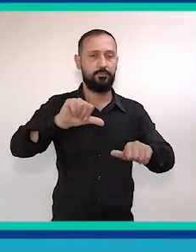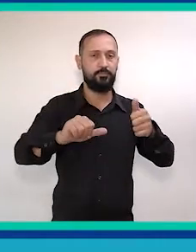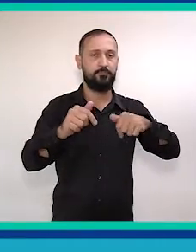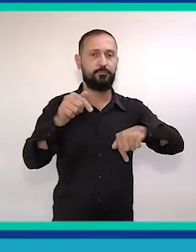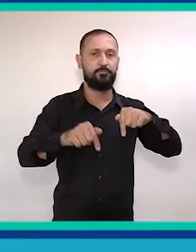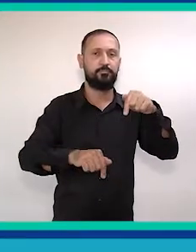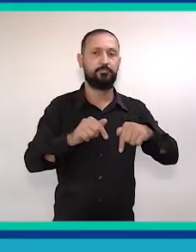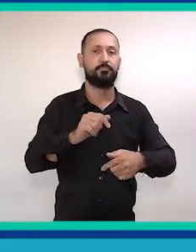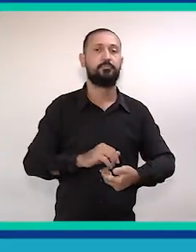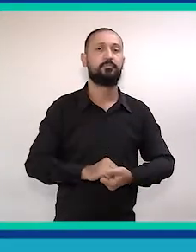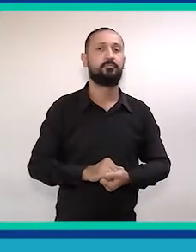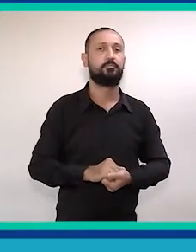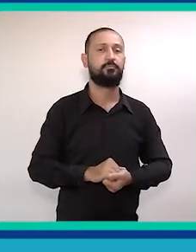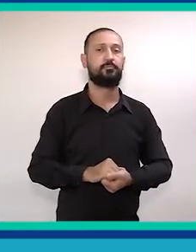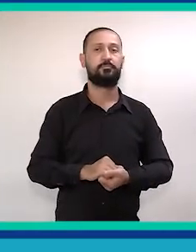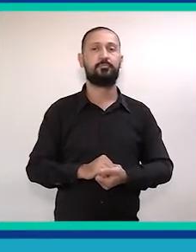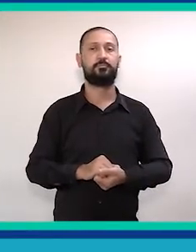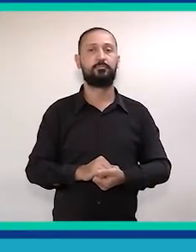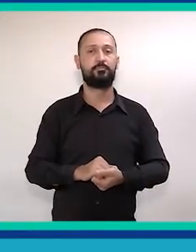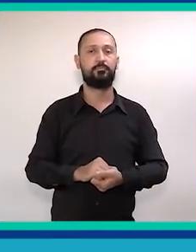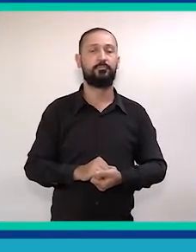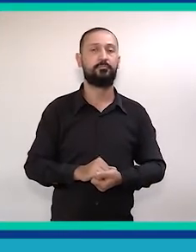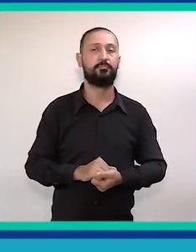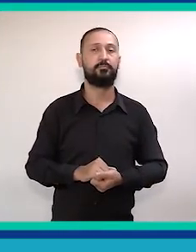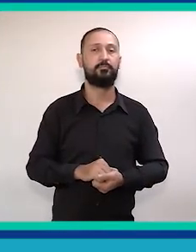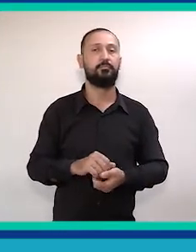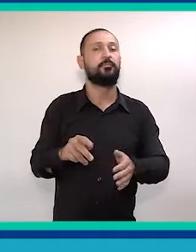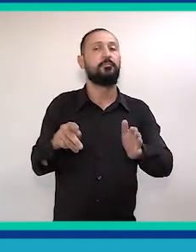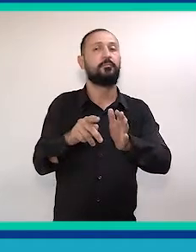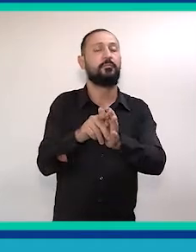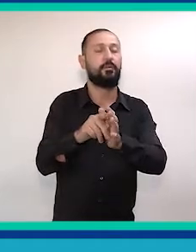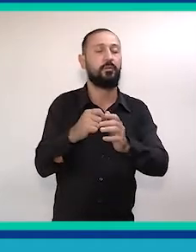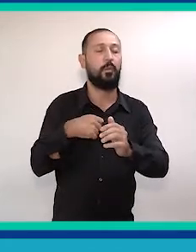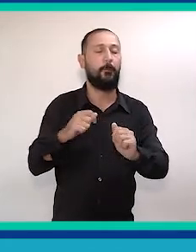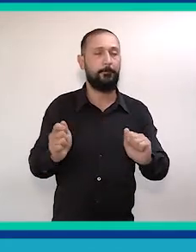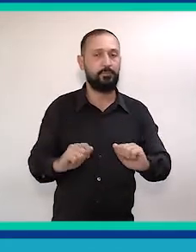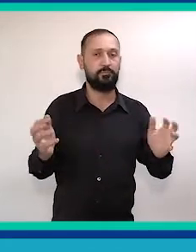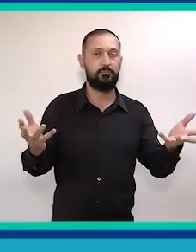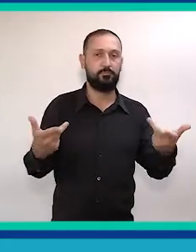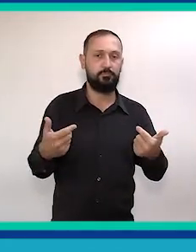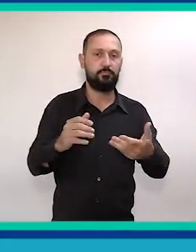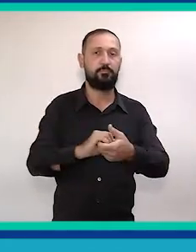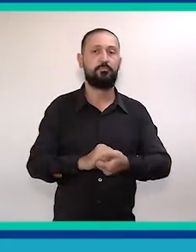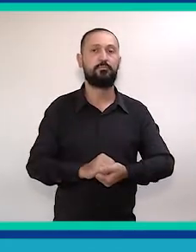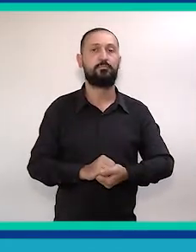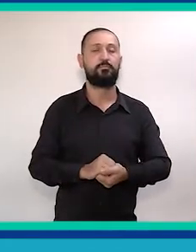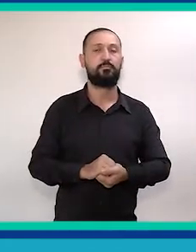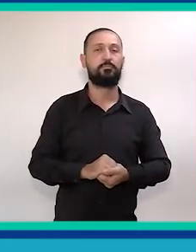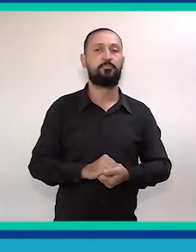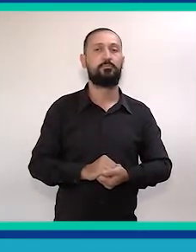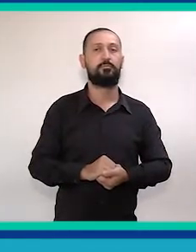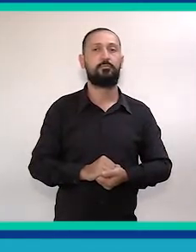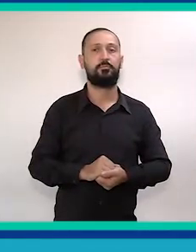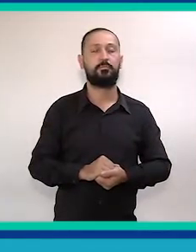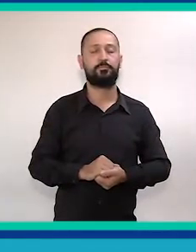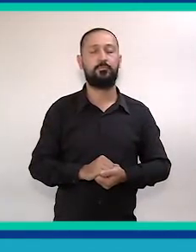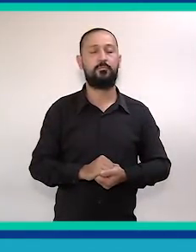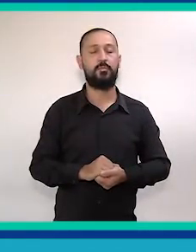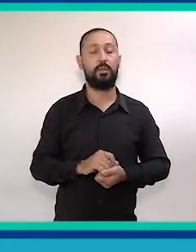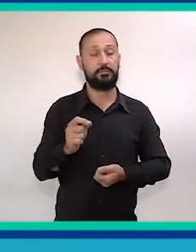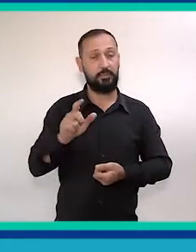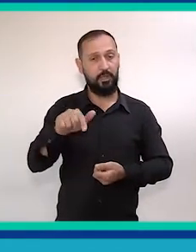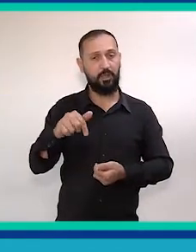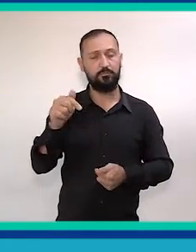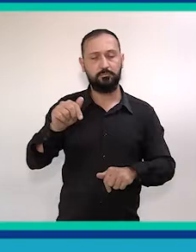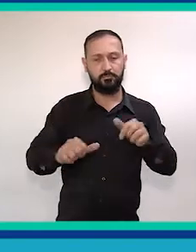aí de novo, cromatografia. HPLC significa cromatografia líquida de alta eficiência. Então, isso aqui